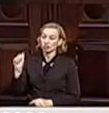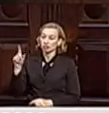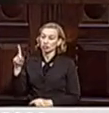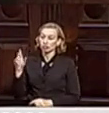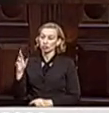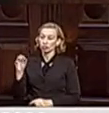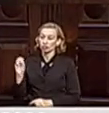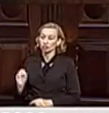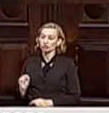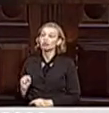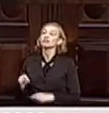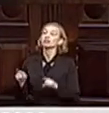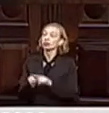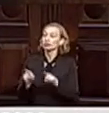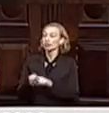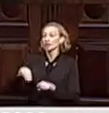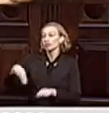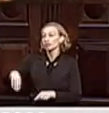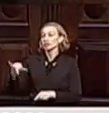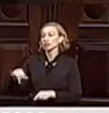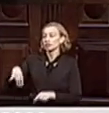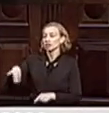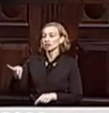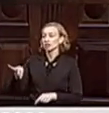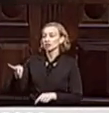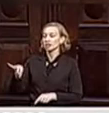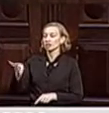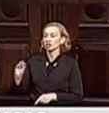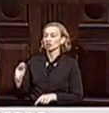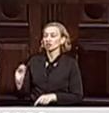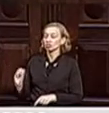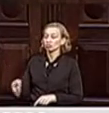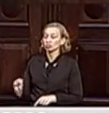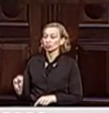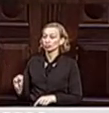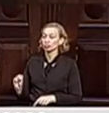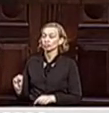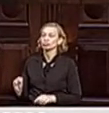Lewandowski. E aí veio uma decisão curiosa.